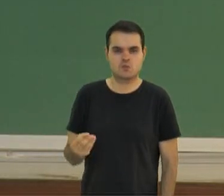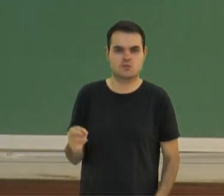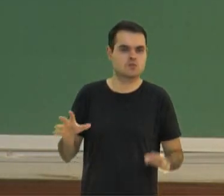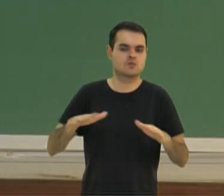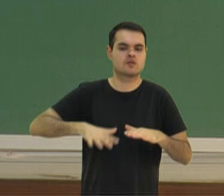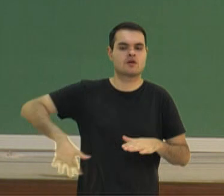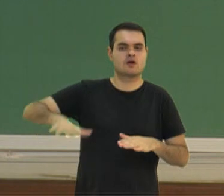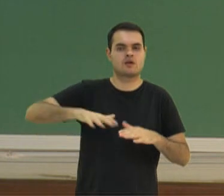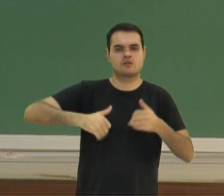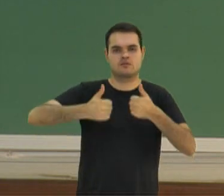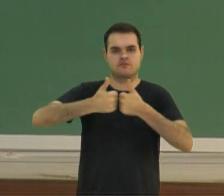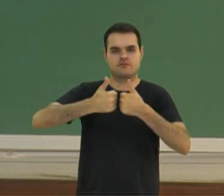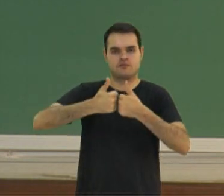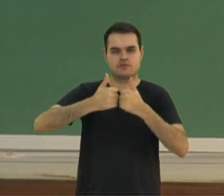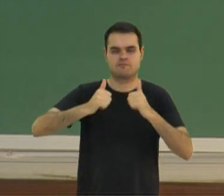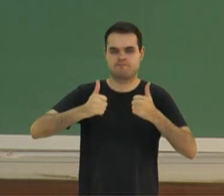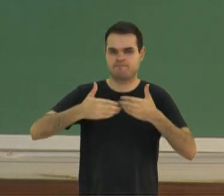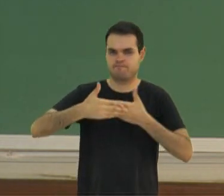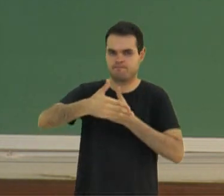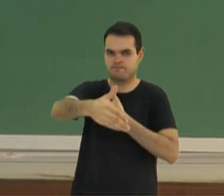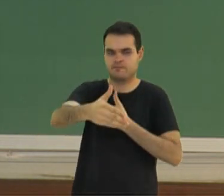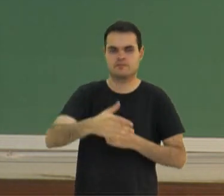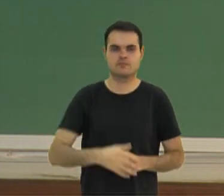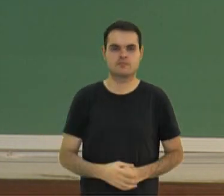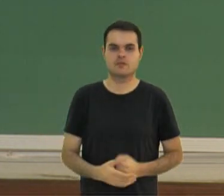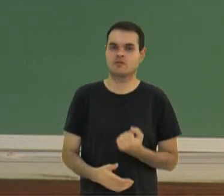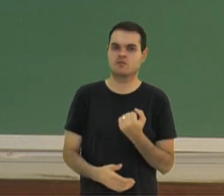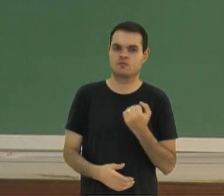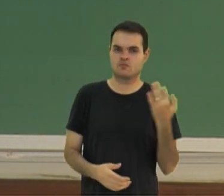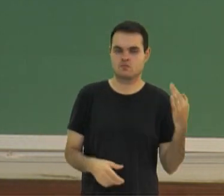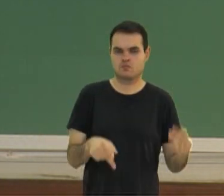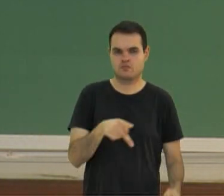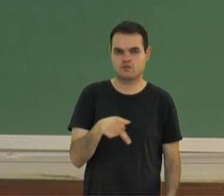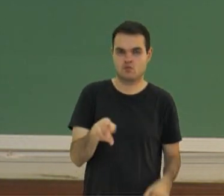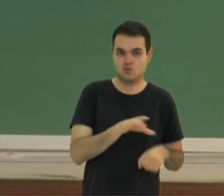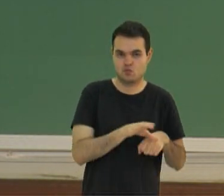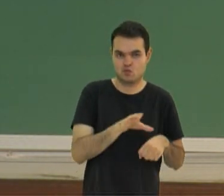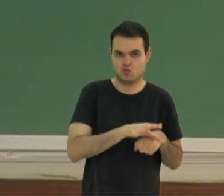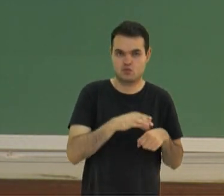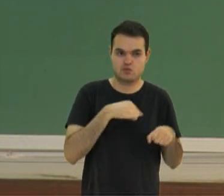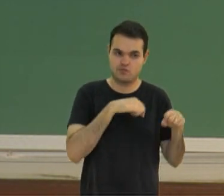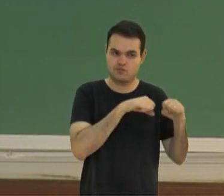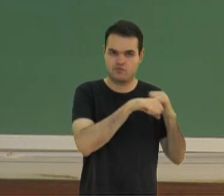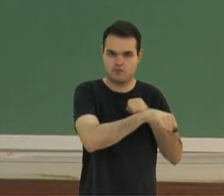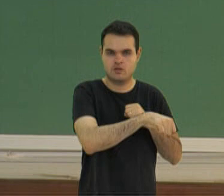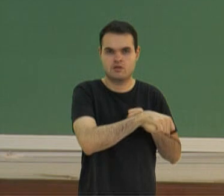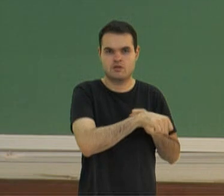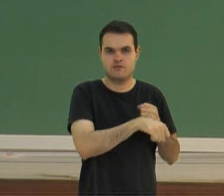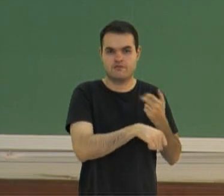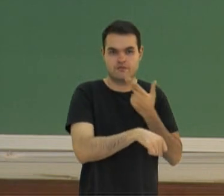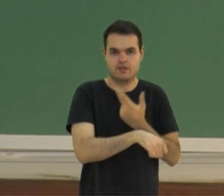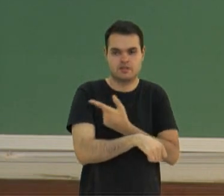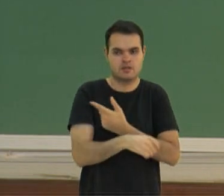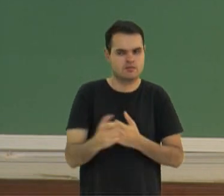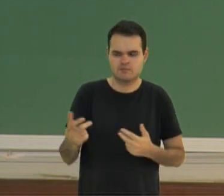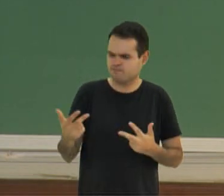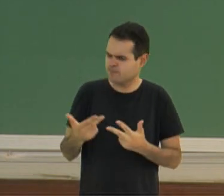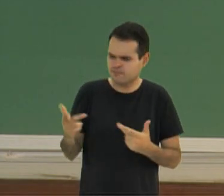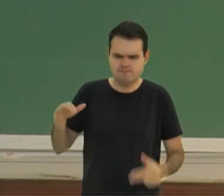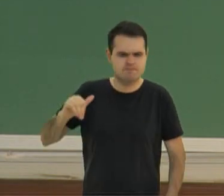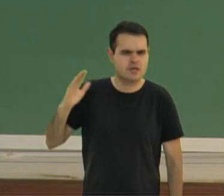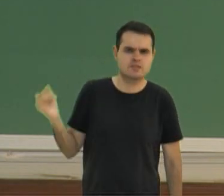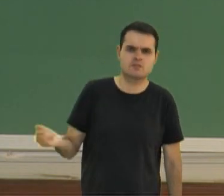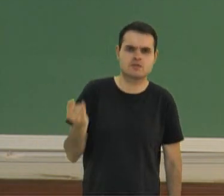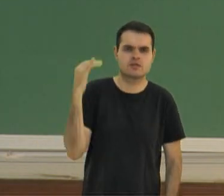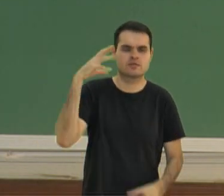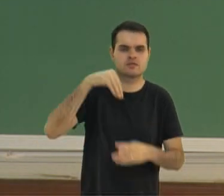física, química e assim por diante, beleza? Para alguns professores lá do meu curso onde eu me formei, falam que é uma das coisas mais importantes que existe dentro